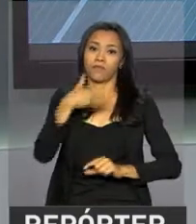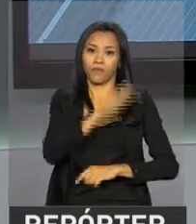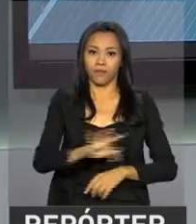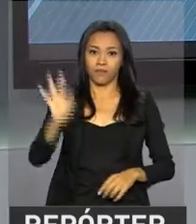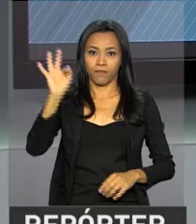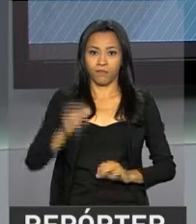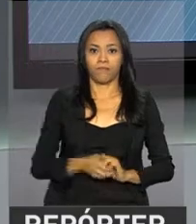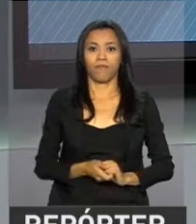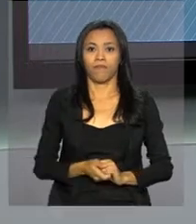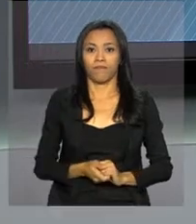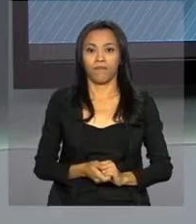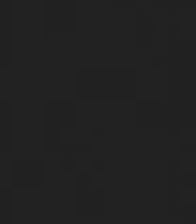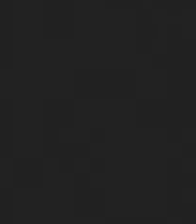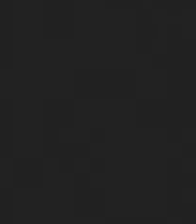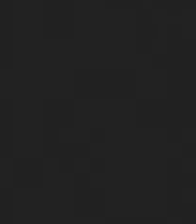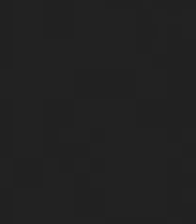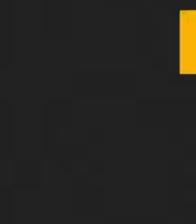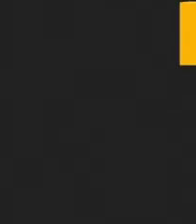federal